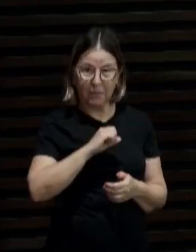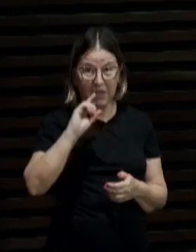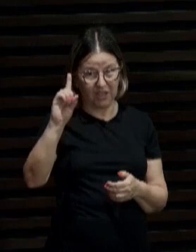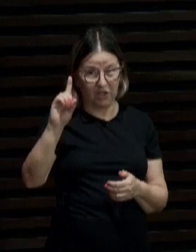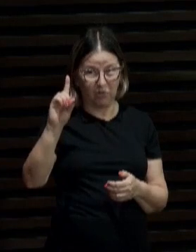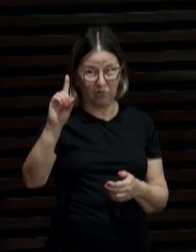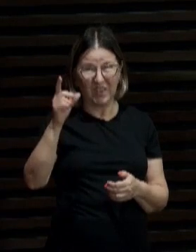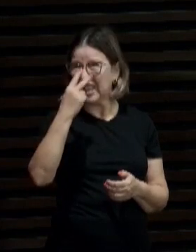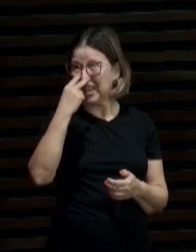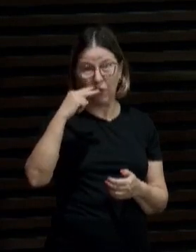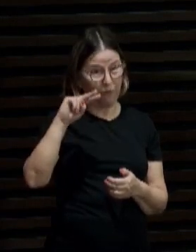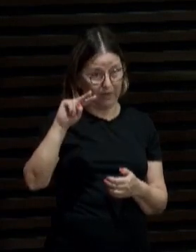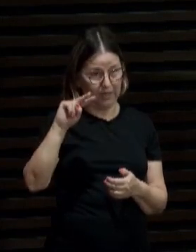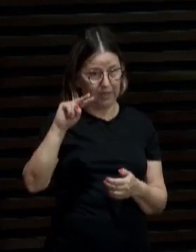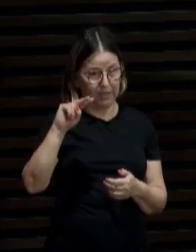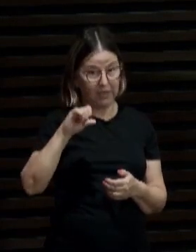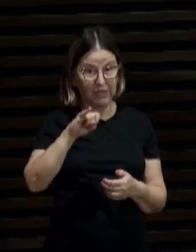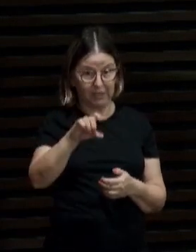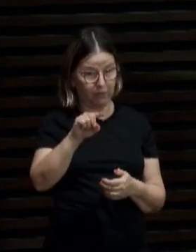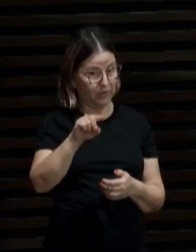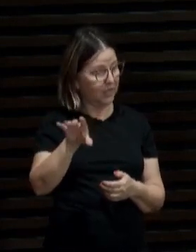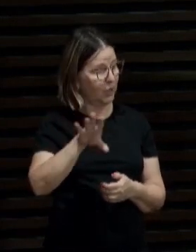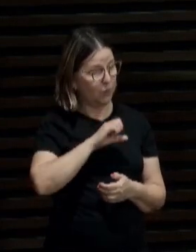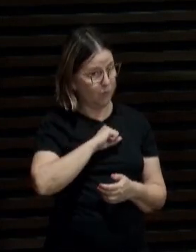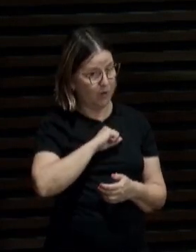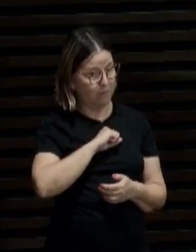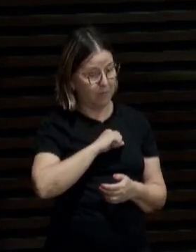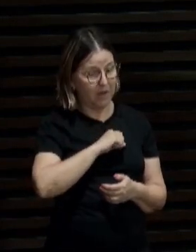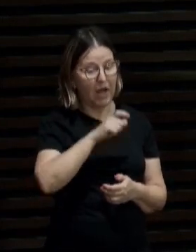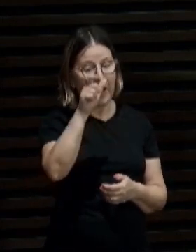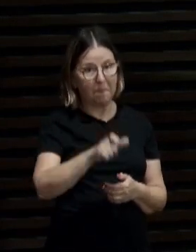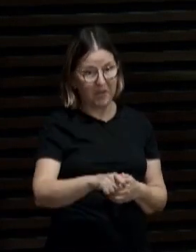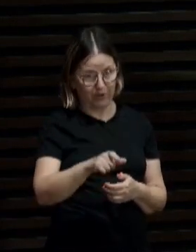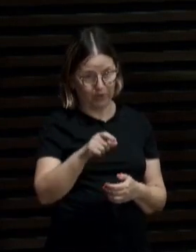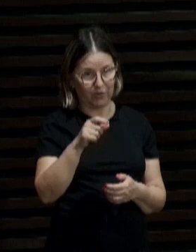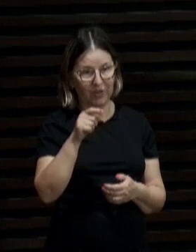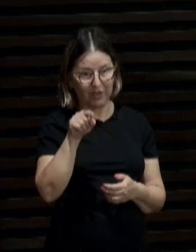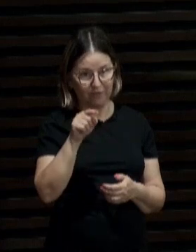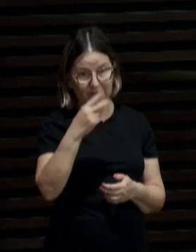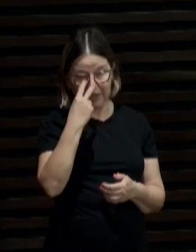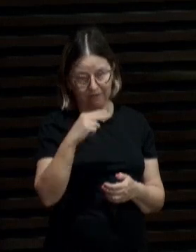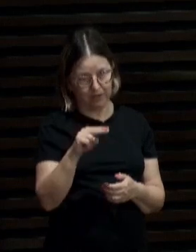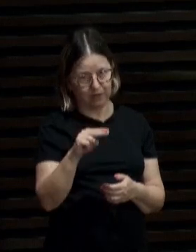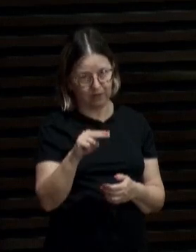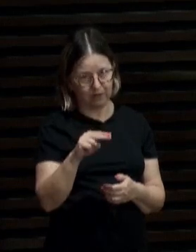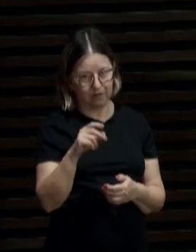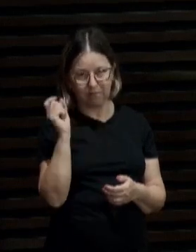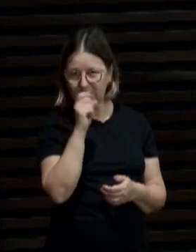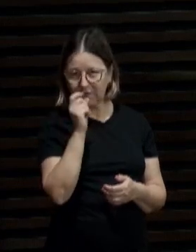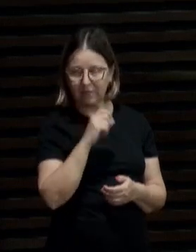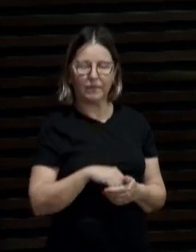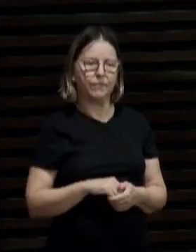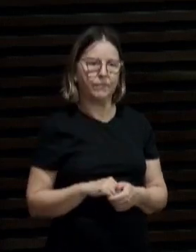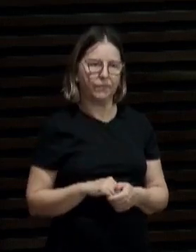você não ama ao próximo que você vê? Não ama. Um bom termômetro para você avaliar o seu amor para com Deus